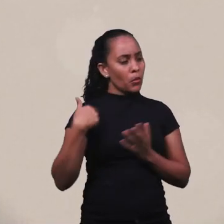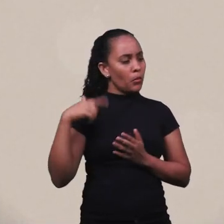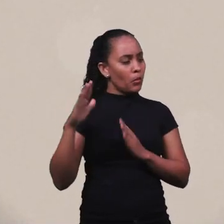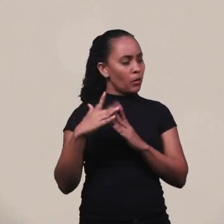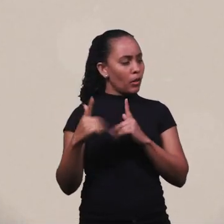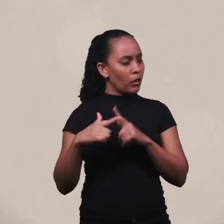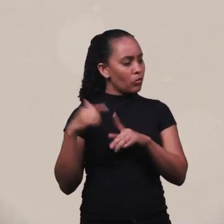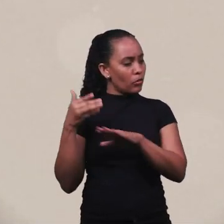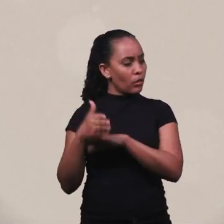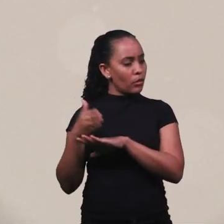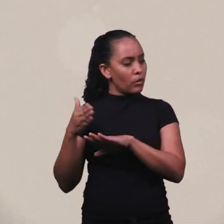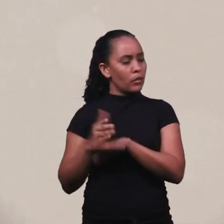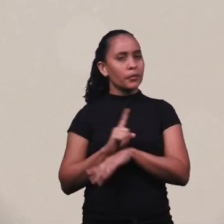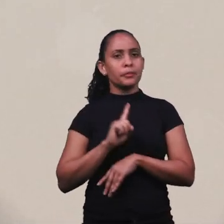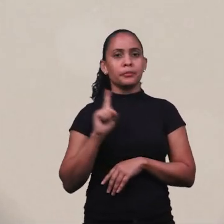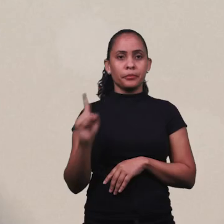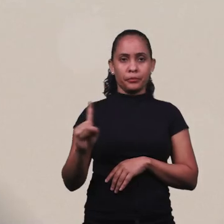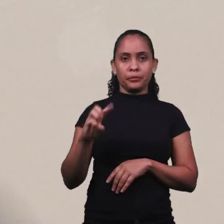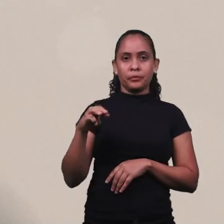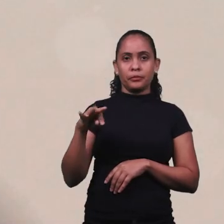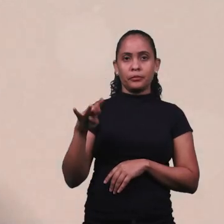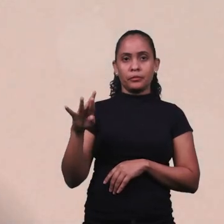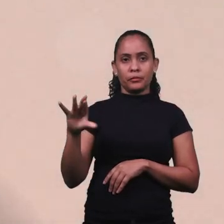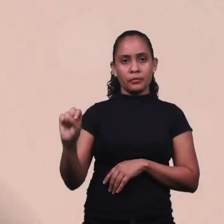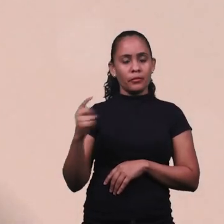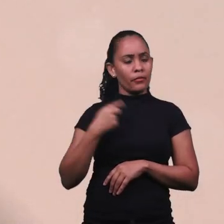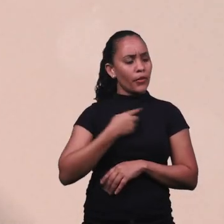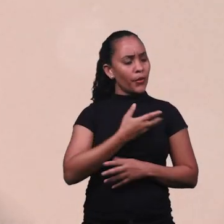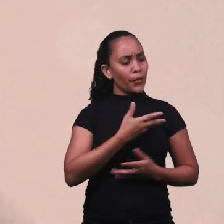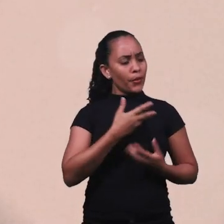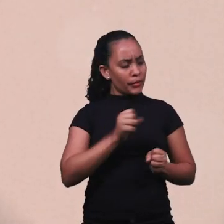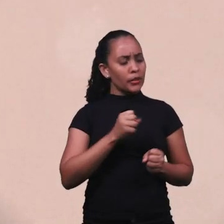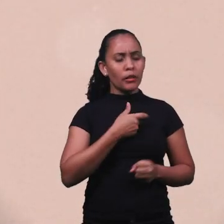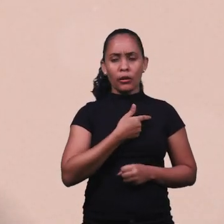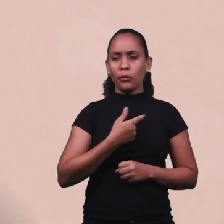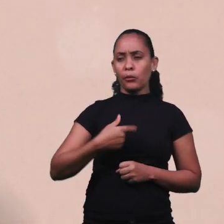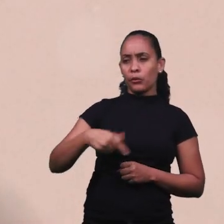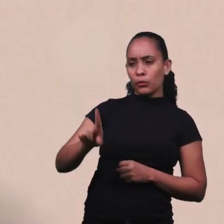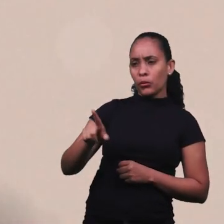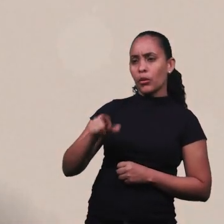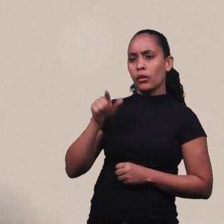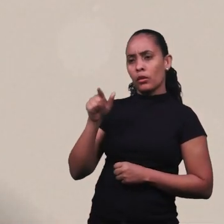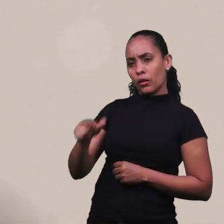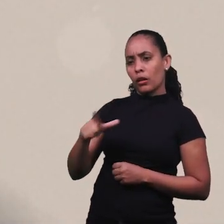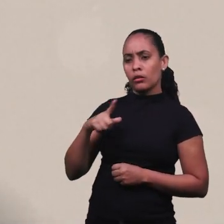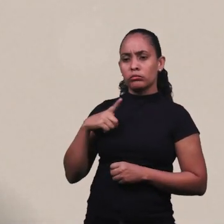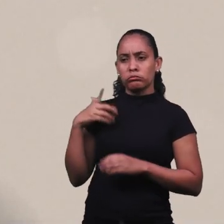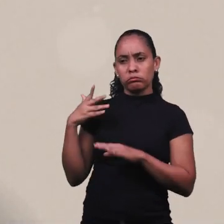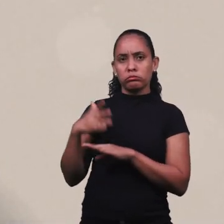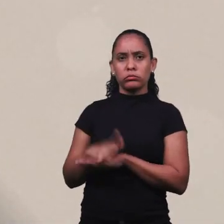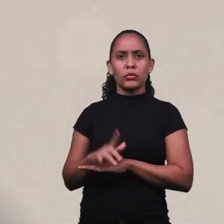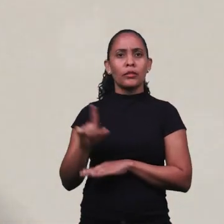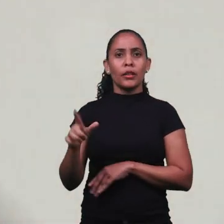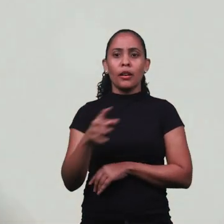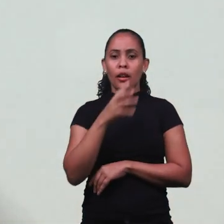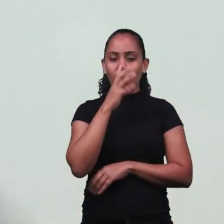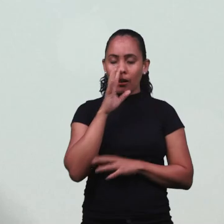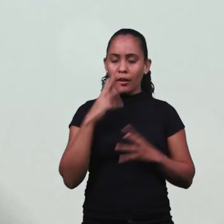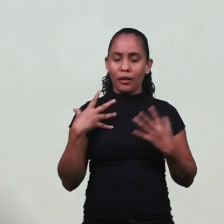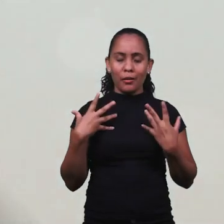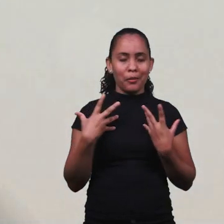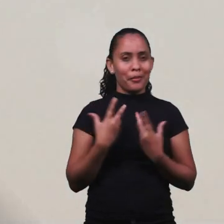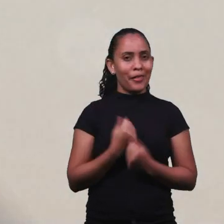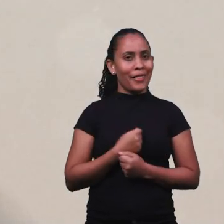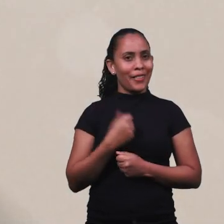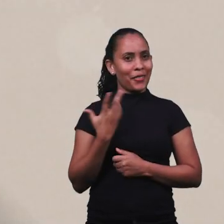igreja que ela congregava em Maceió. E eu aceitei o convite e fui, e lá, chegando, fiquei maravilhada com tudo que